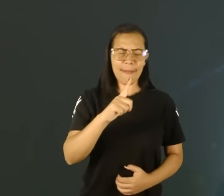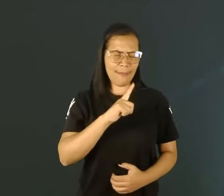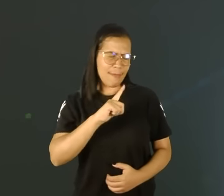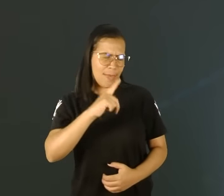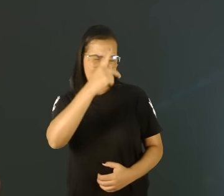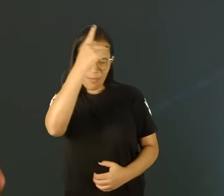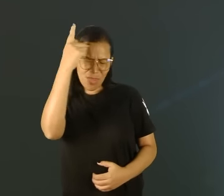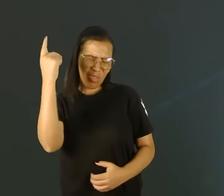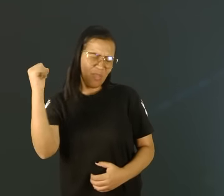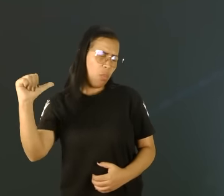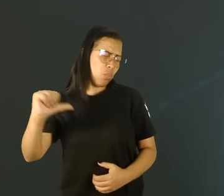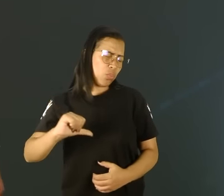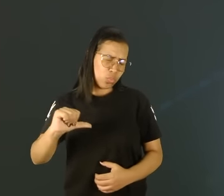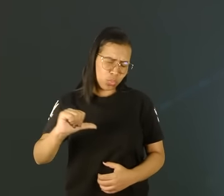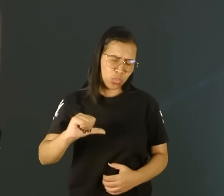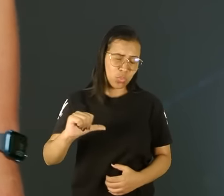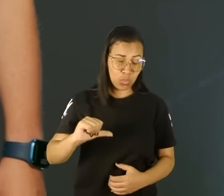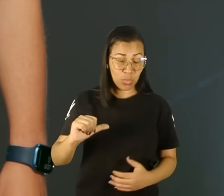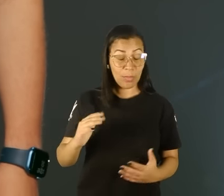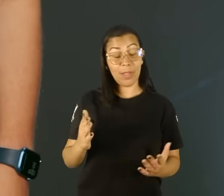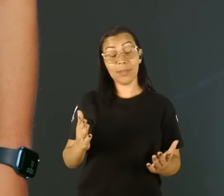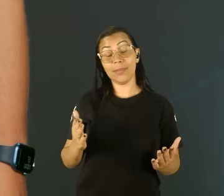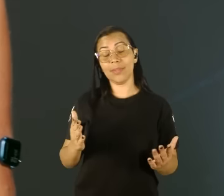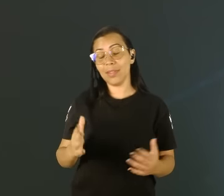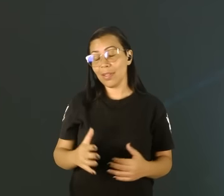Tem coisas que eu vivo que só eu mesmo sei.